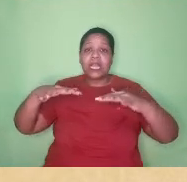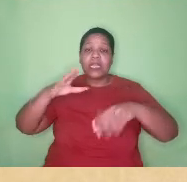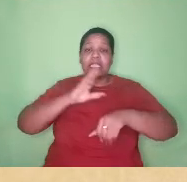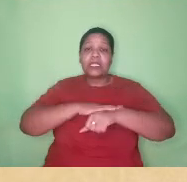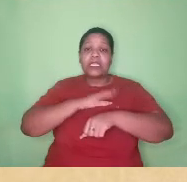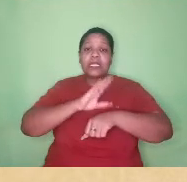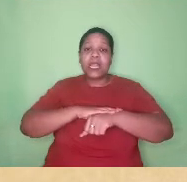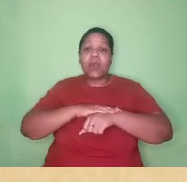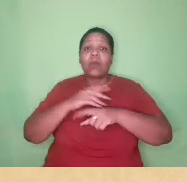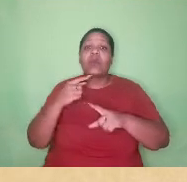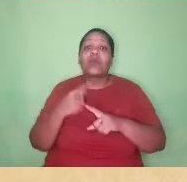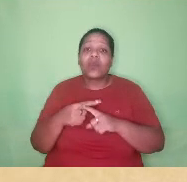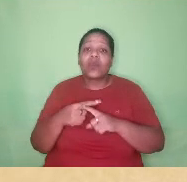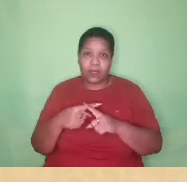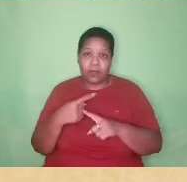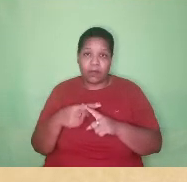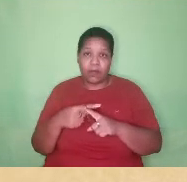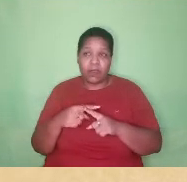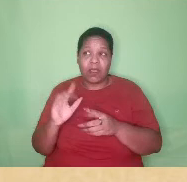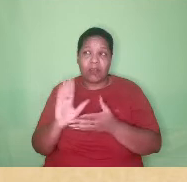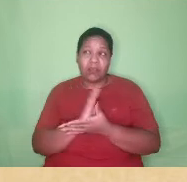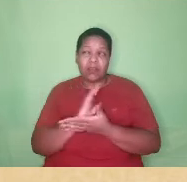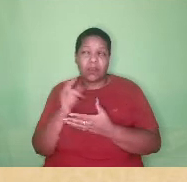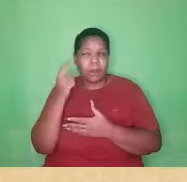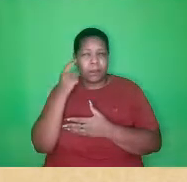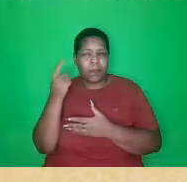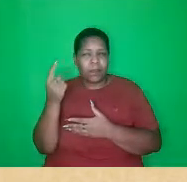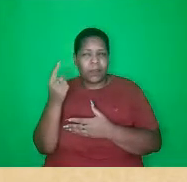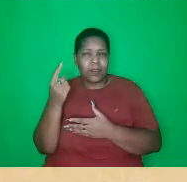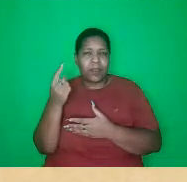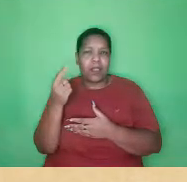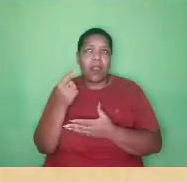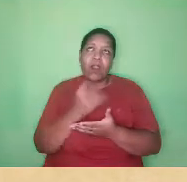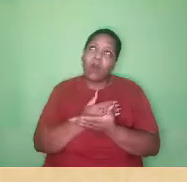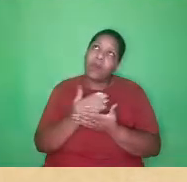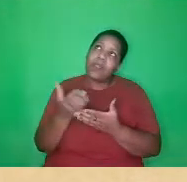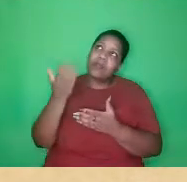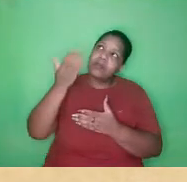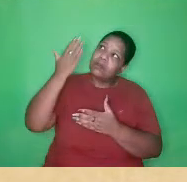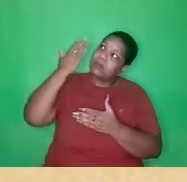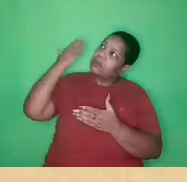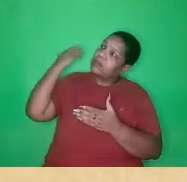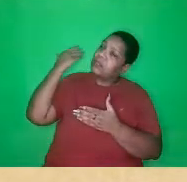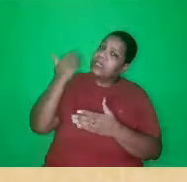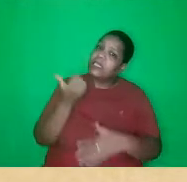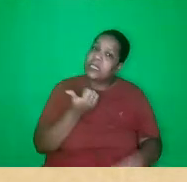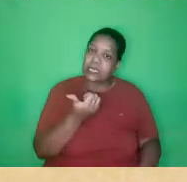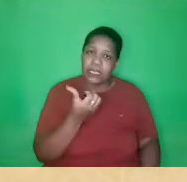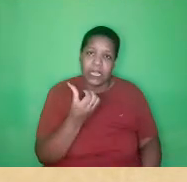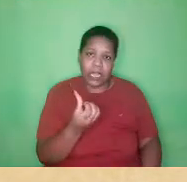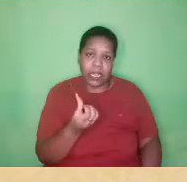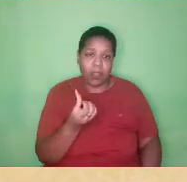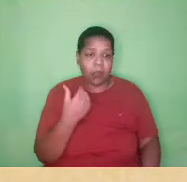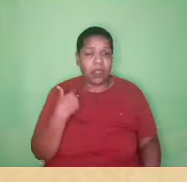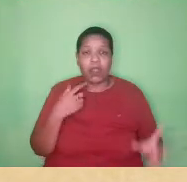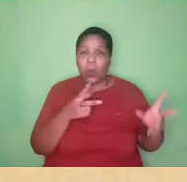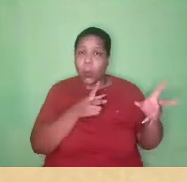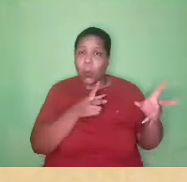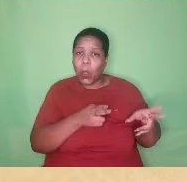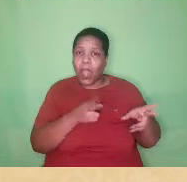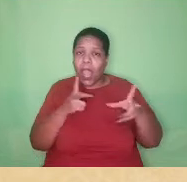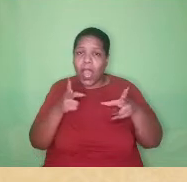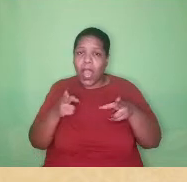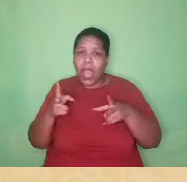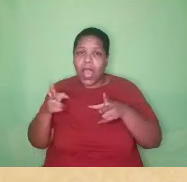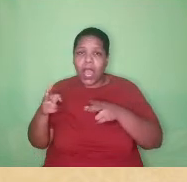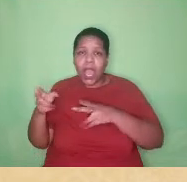quê? Porque, às vezes, a gente pensa que uma escravidão começa lá no século XVI e é exatamente igual em todos os lugares até o quê? O